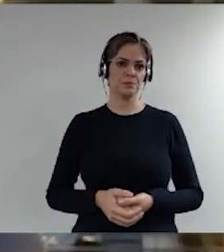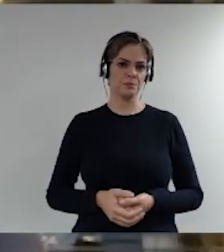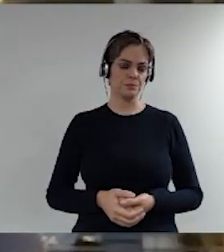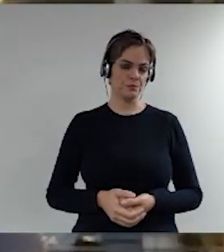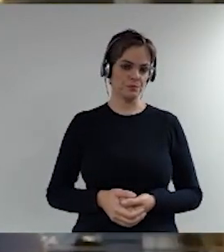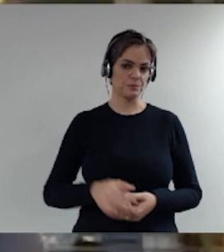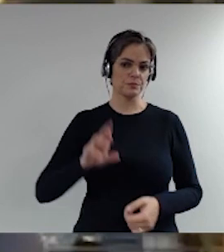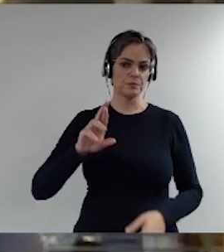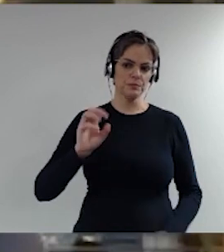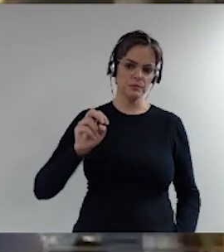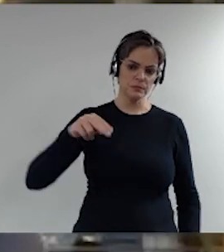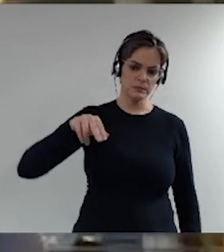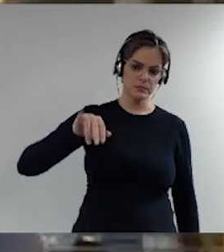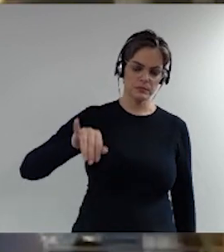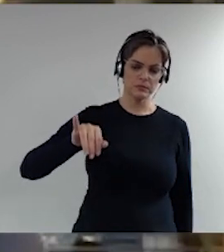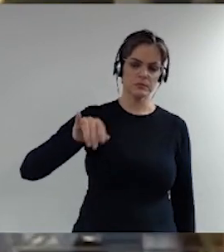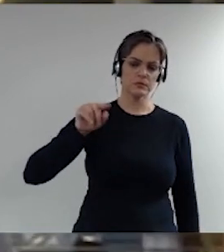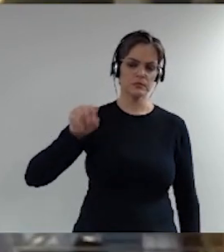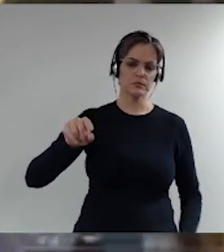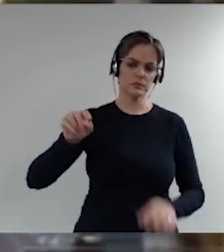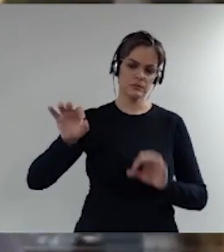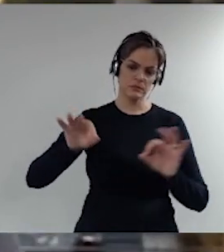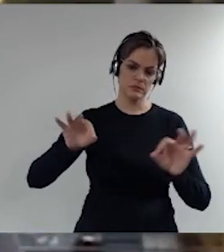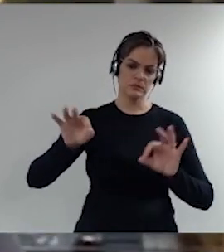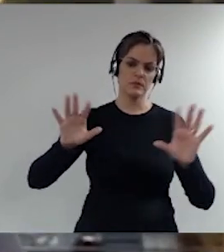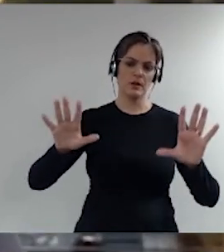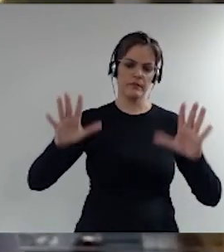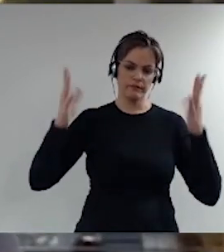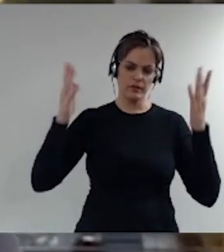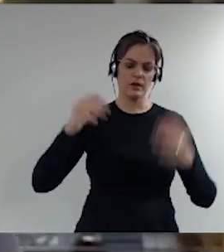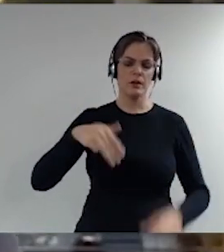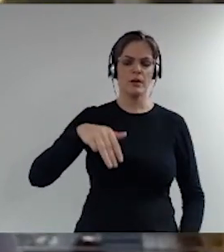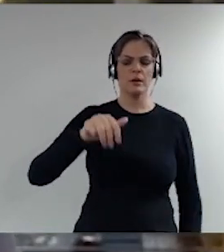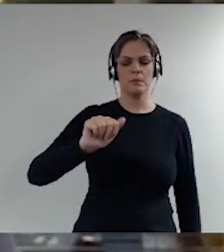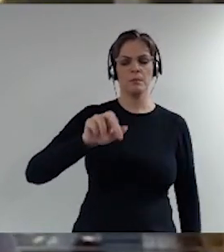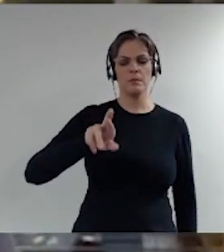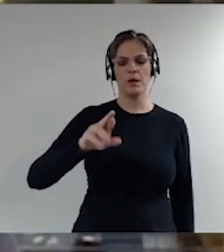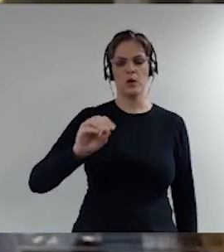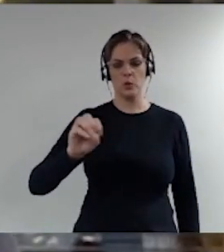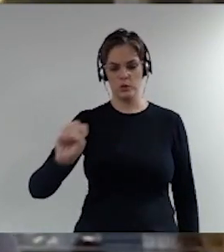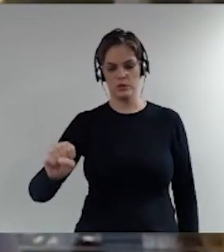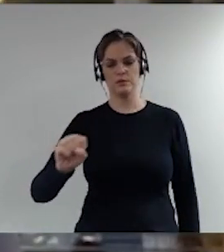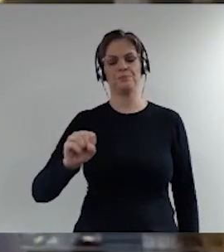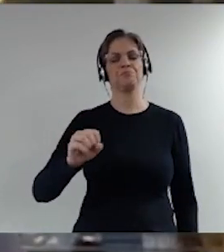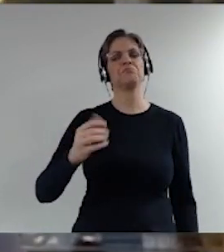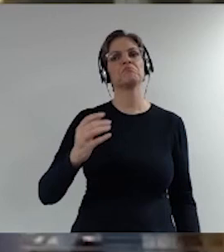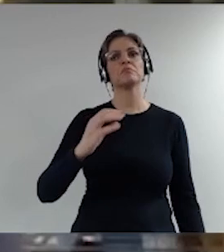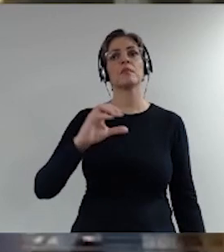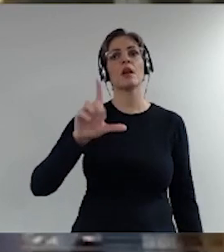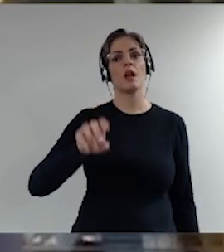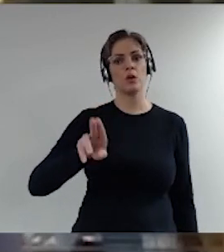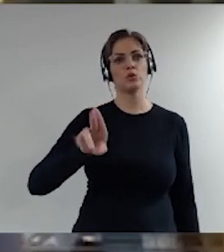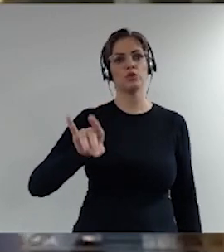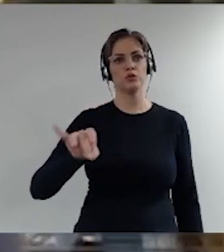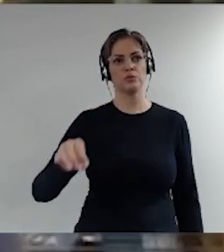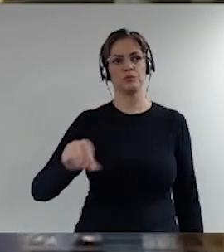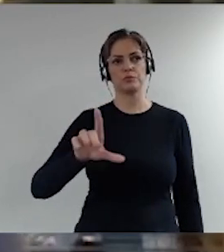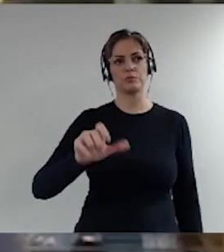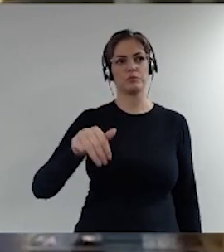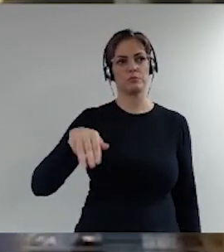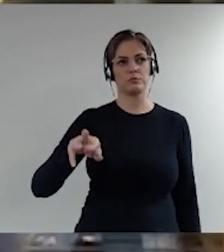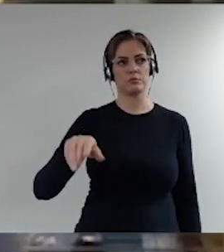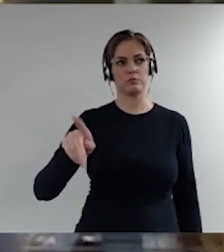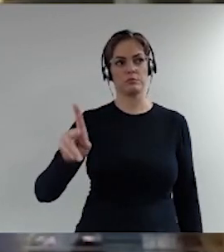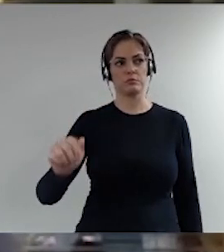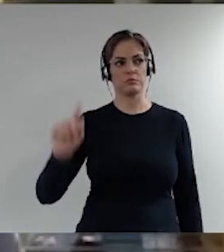Rony Bart, que promove esse evento, Marcos Vinícius Furtado Coelho, doutor Cláudio Lamáquia, antigo presidente